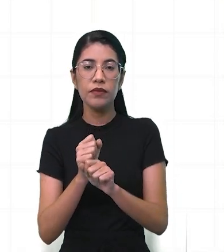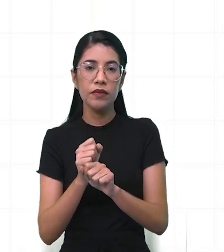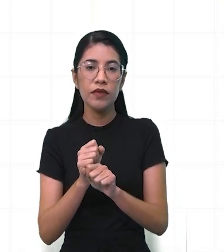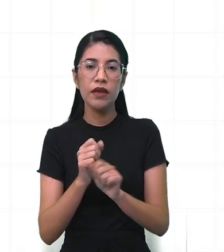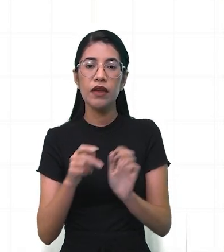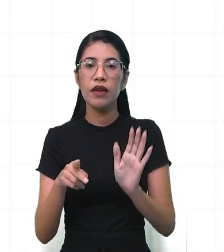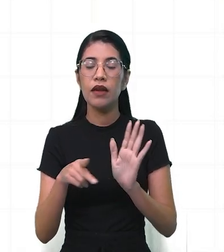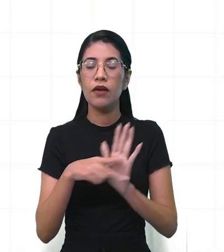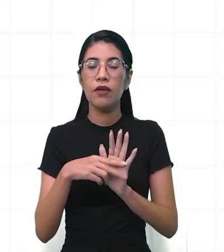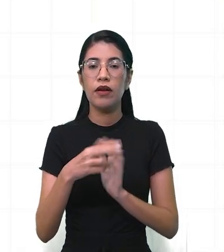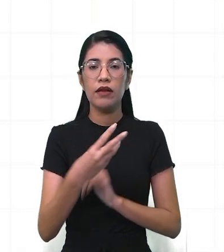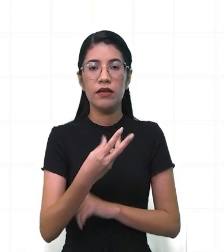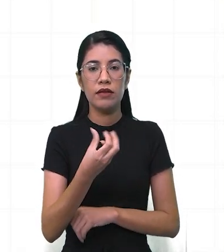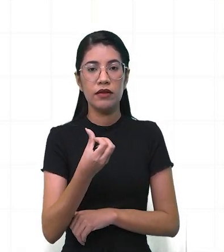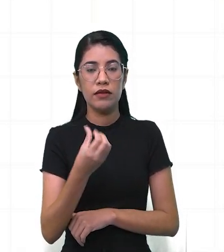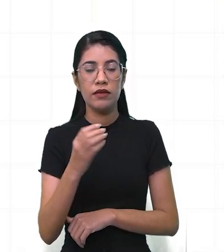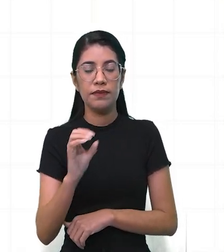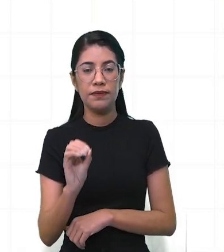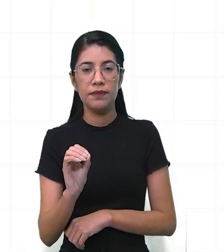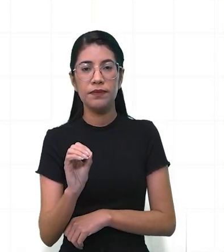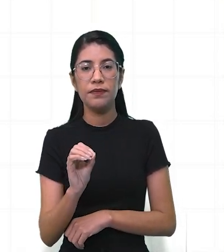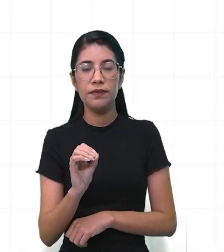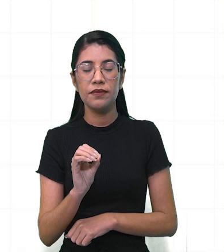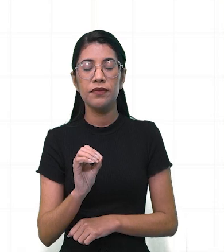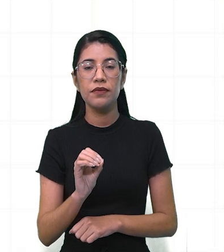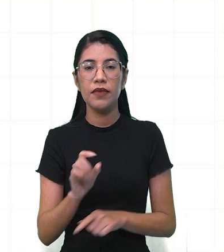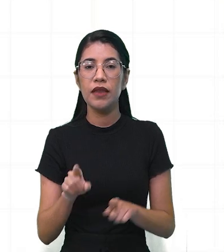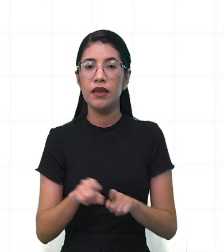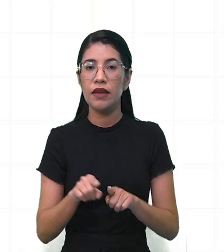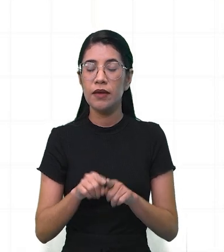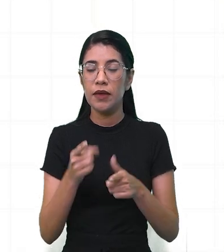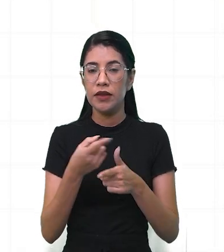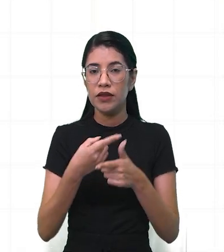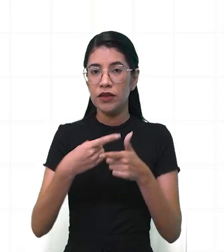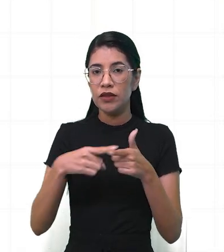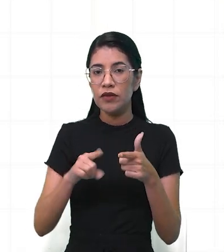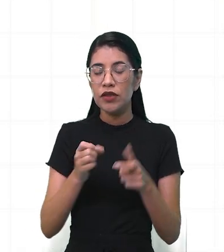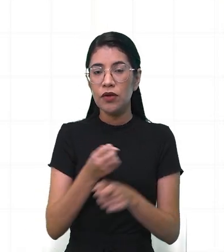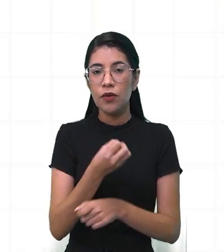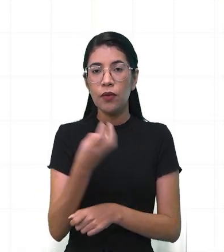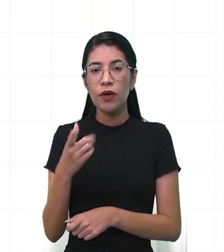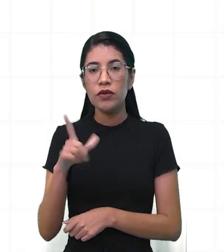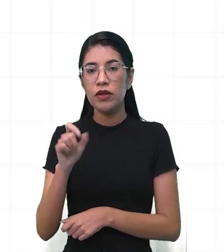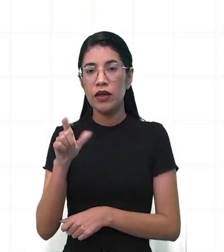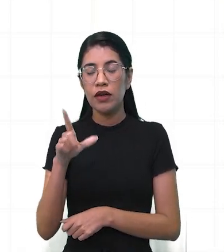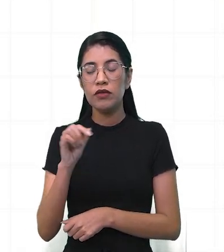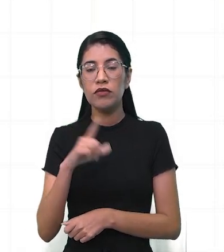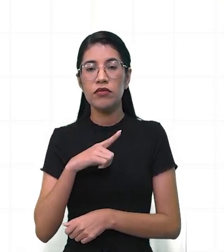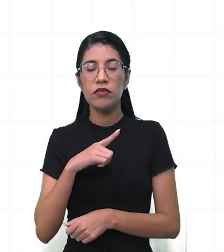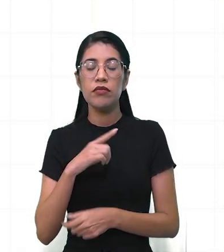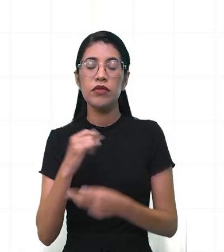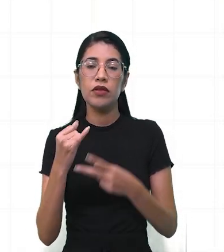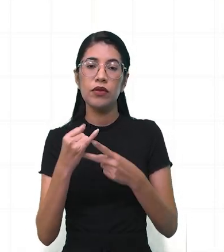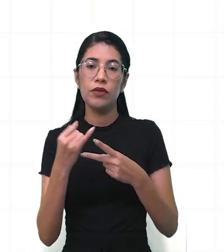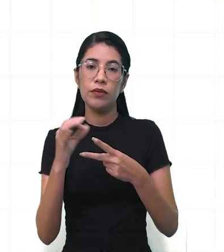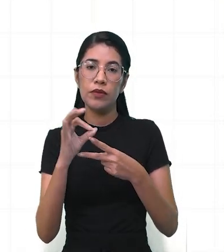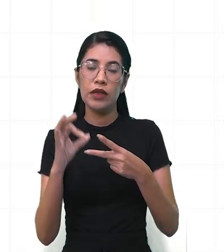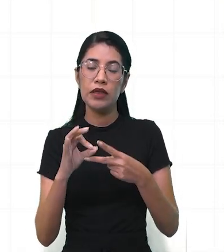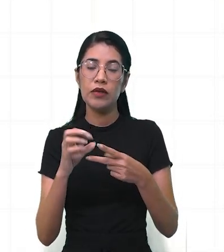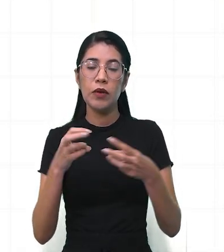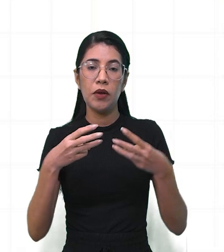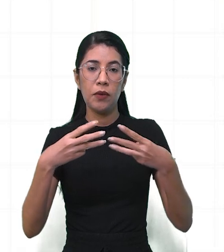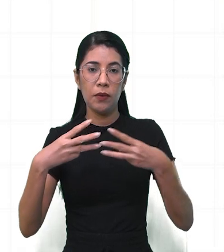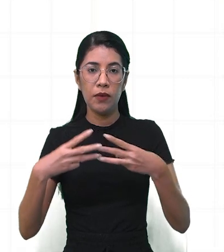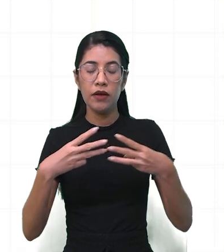que é quanto? 360, e nós vamos dividir pela quantidade de lados desse polígono. Se ele é um